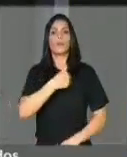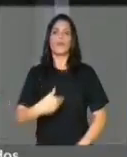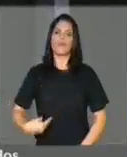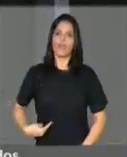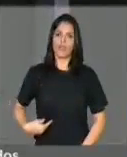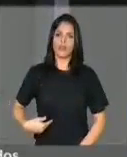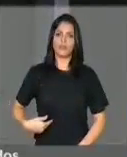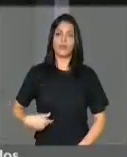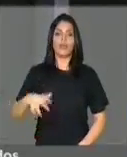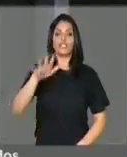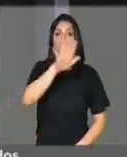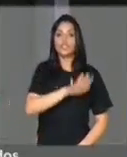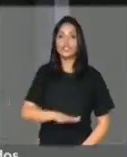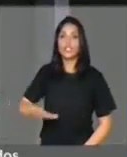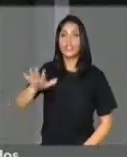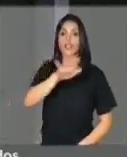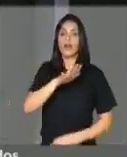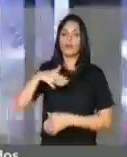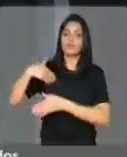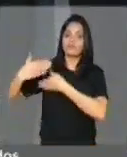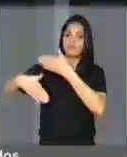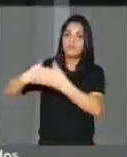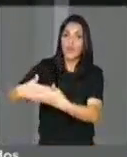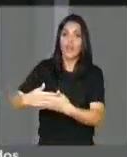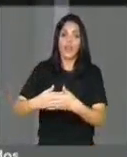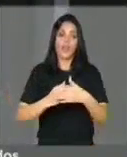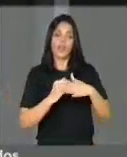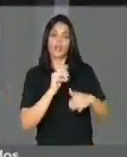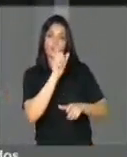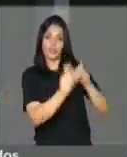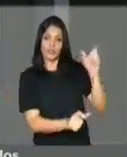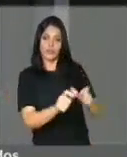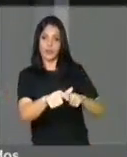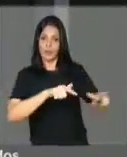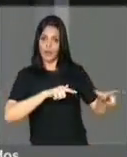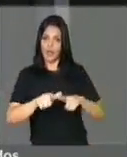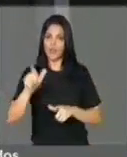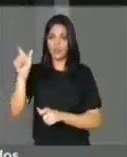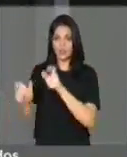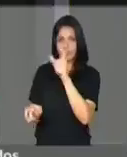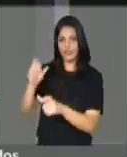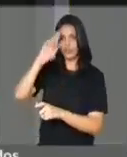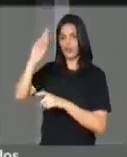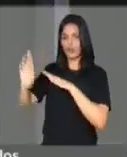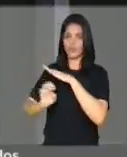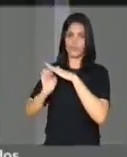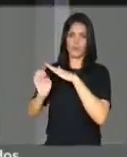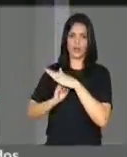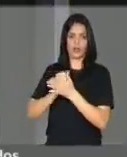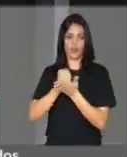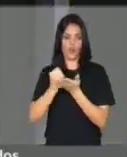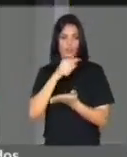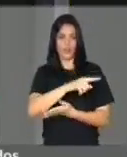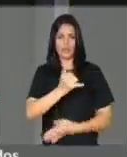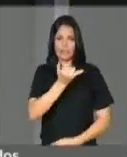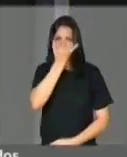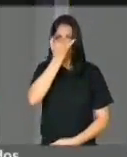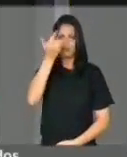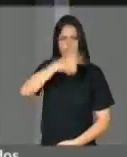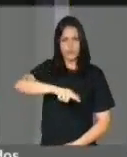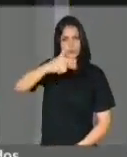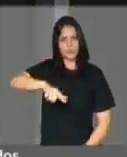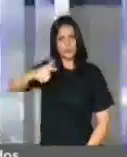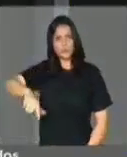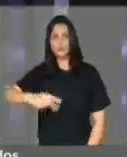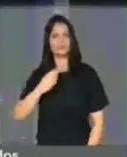Vicentinho, e, de modo geral, ao longo de empregados e empregadores. Tragédias não podem se repetir. Não podemos